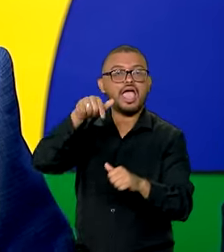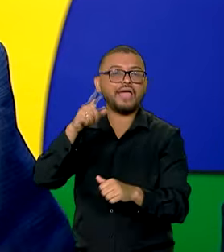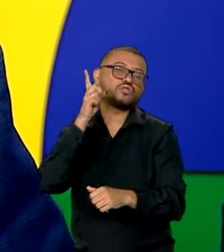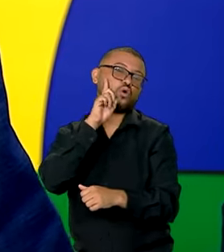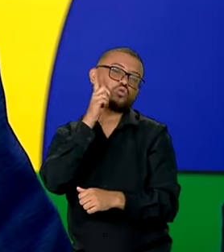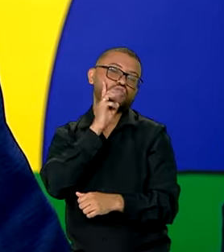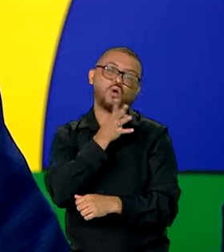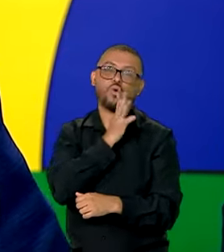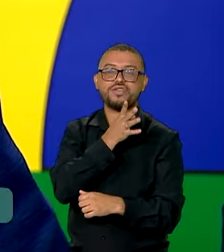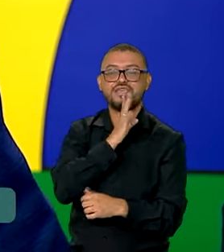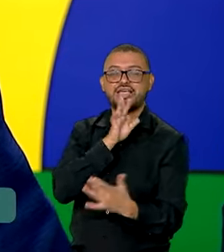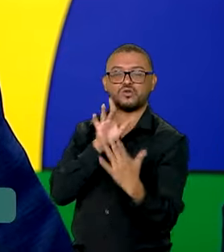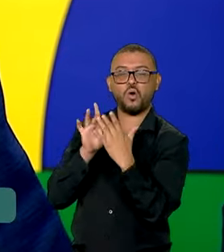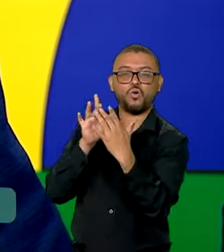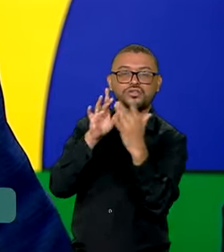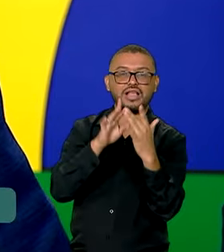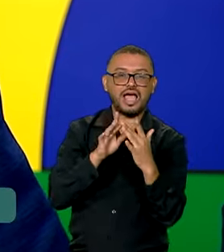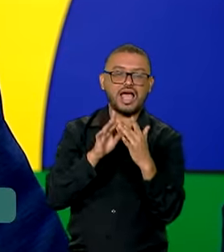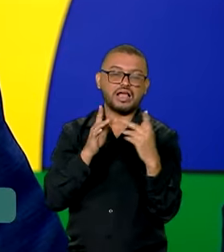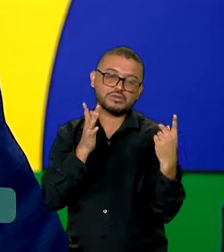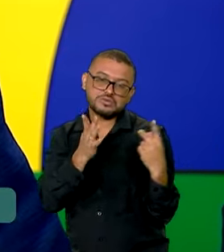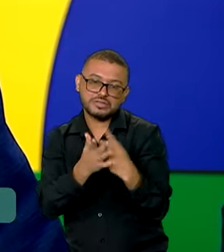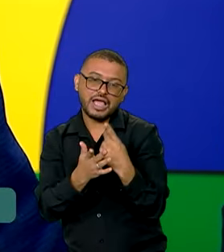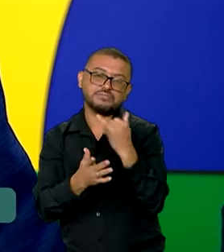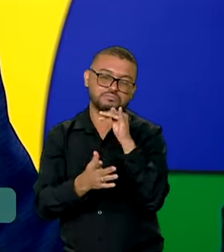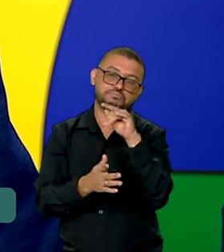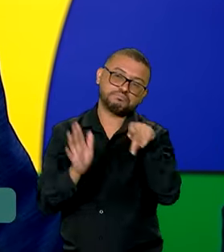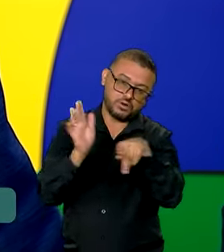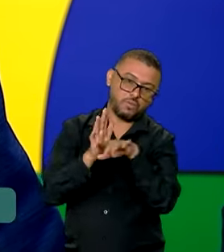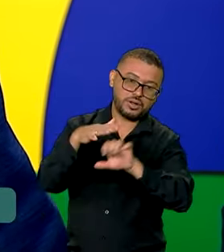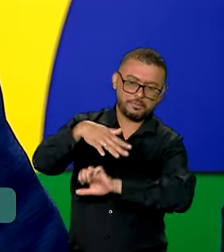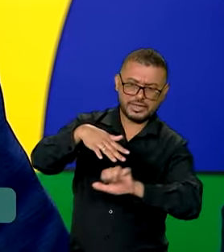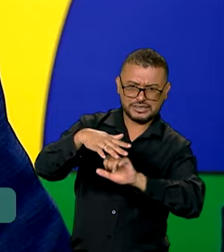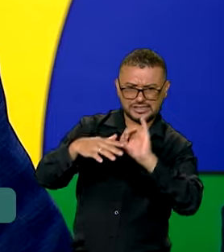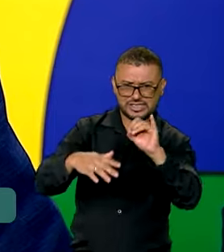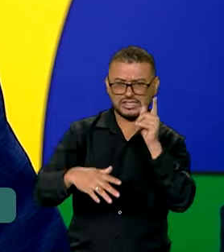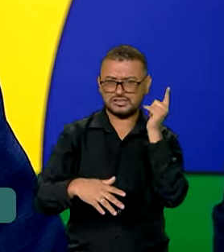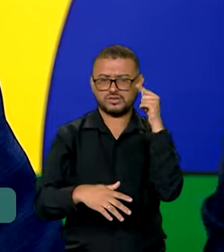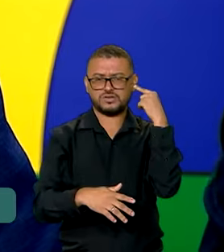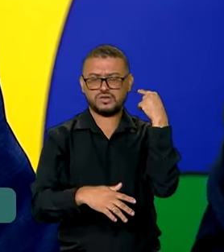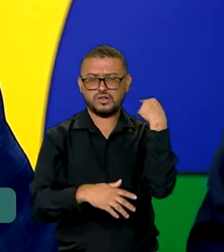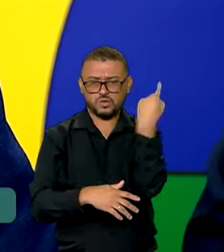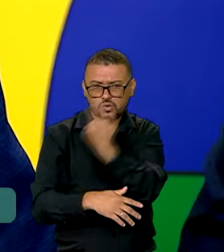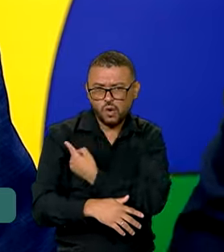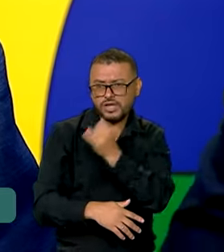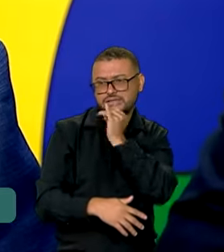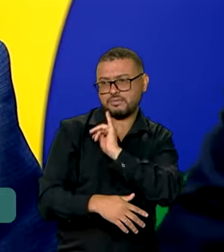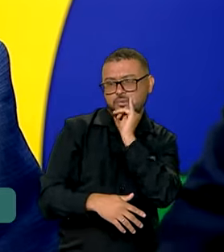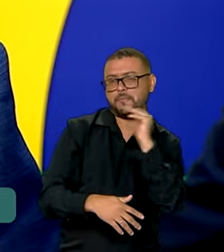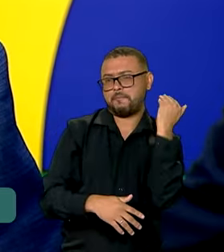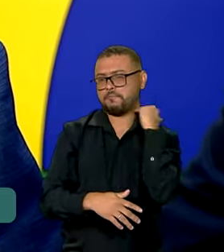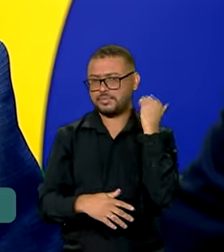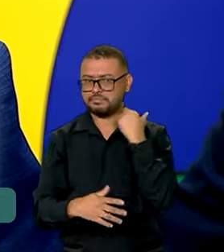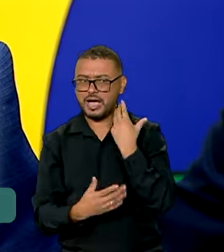dia e que conhece a situação da empresa. Na medida que nós temos uma capilaridade maior de